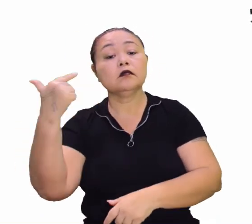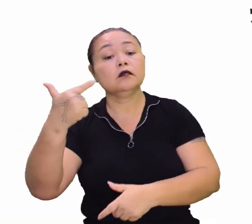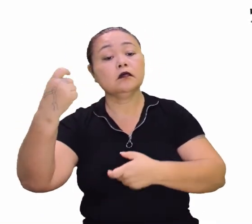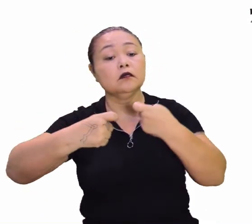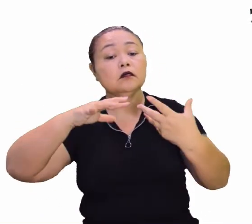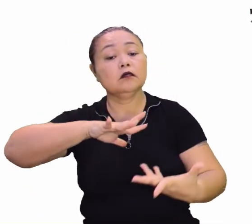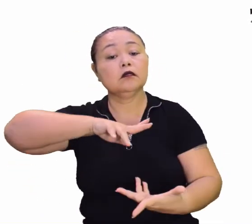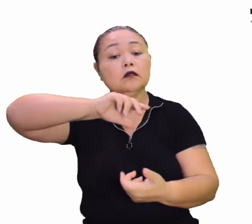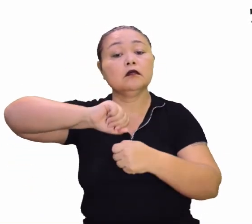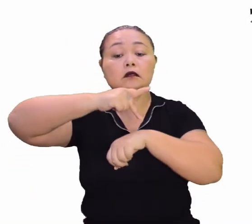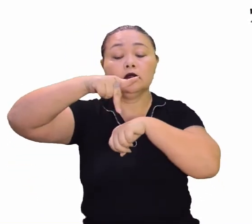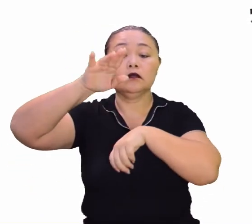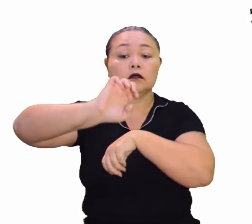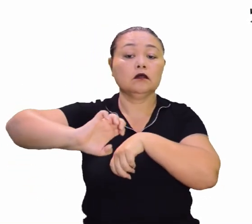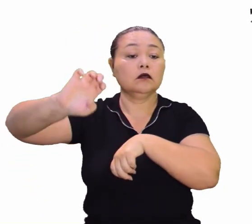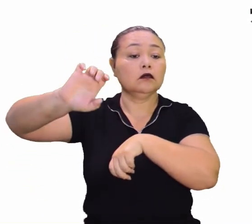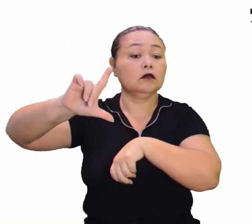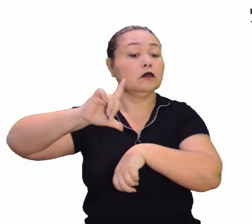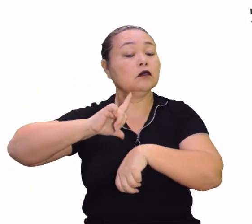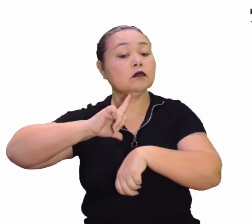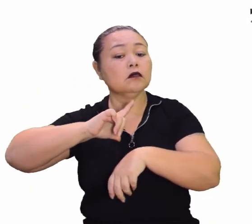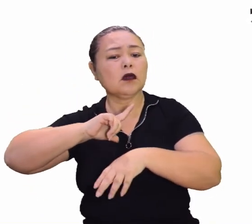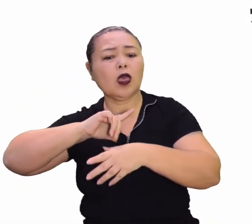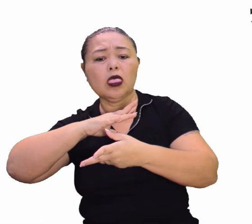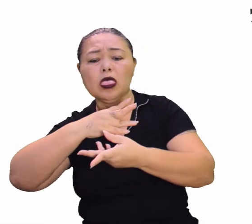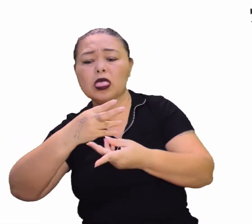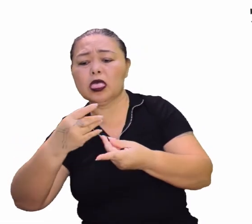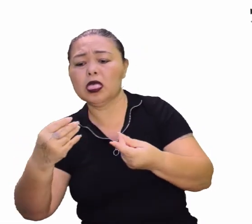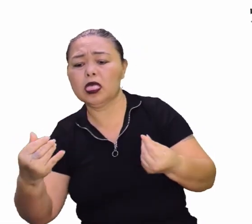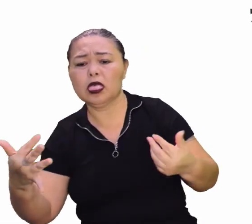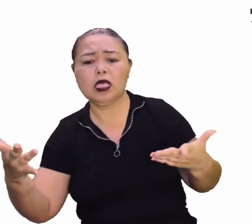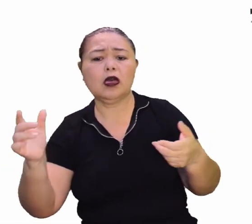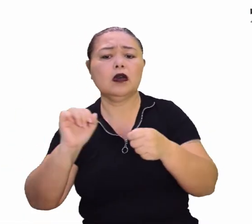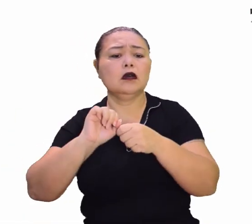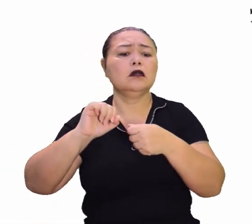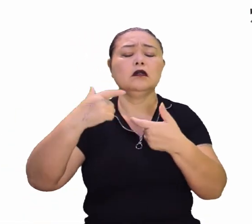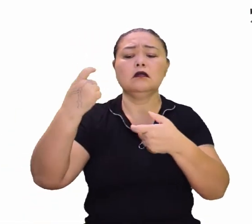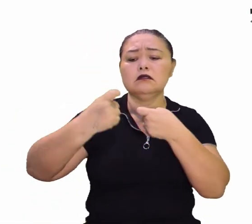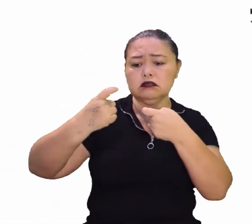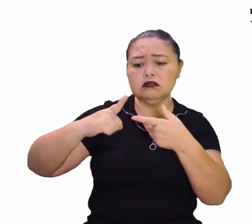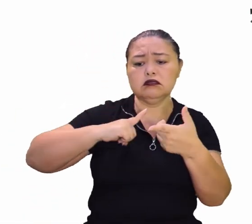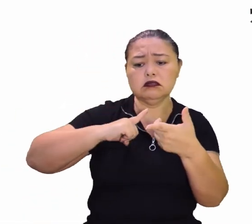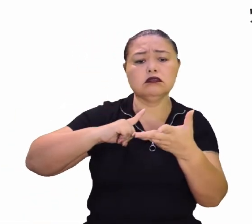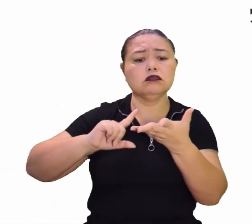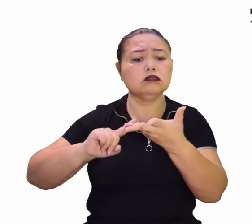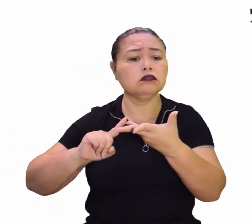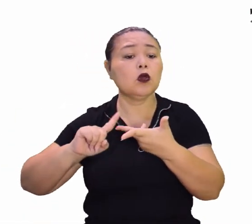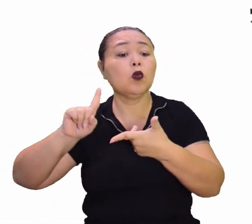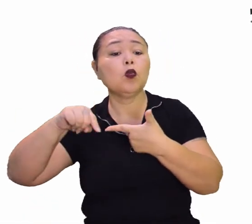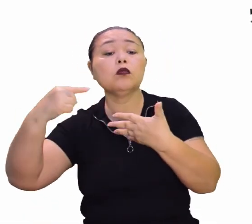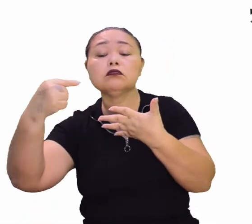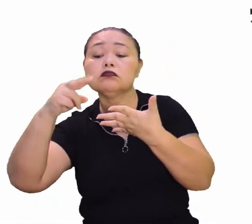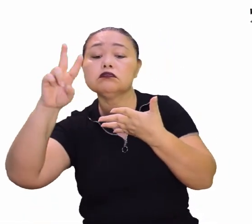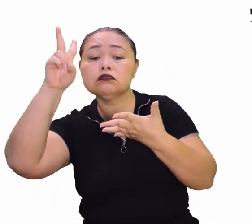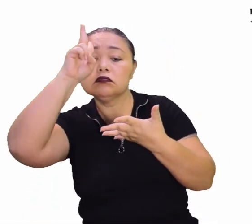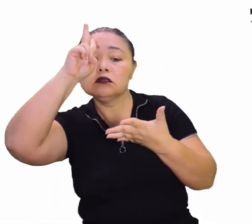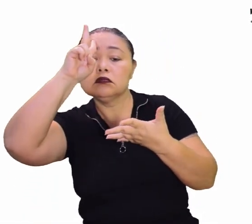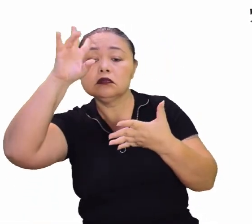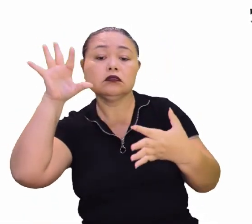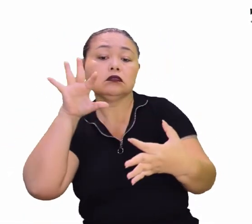Segunda Guerra Mundial, os países europeus estavam devastados pelas sucessivas batalhas. Quais são os fatores